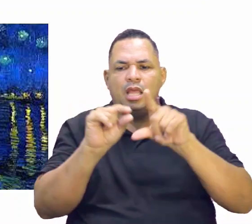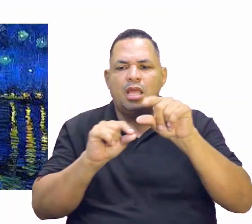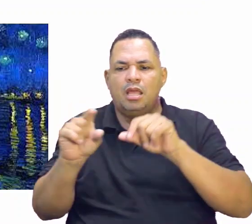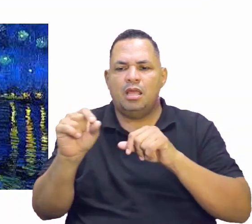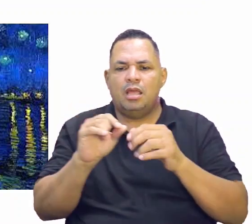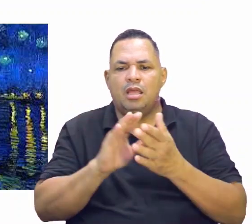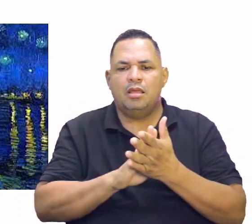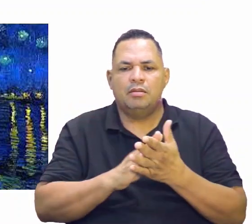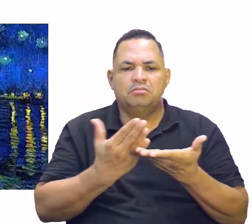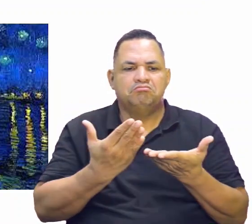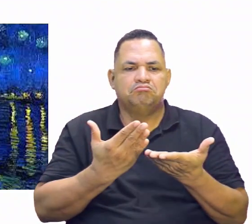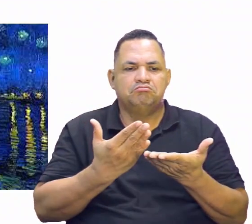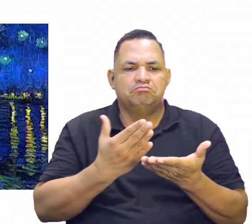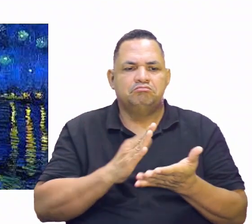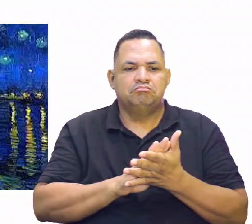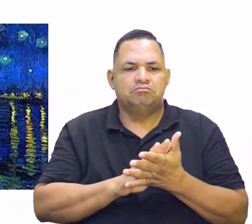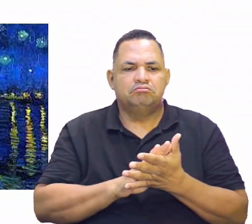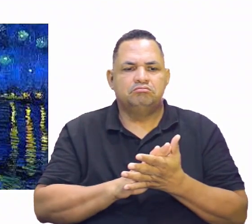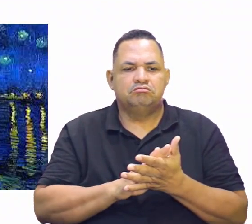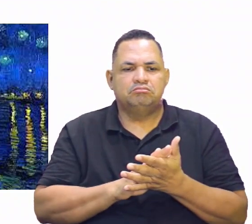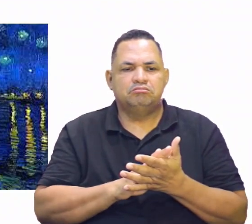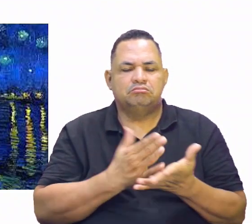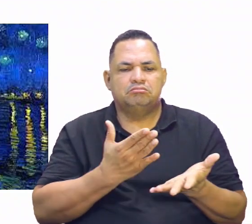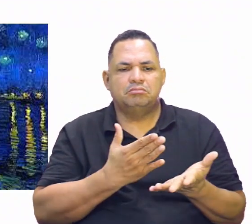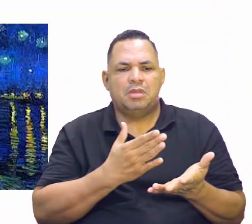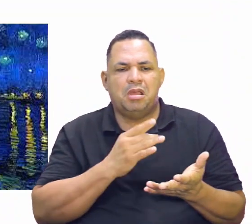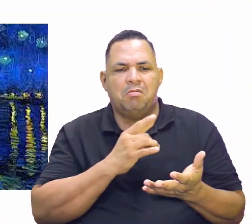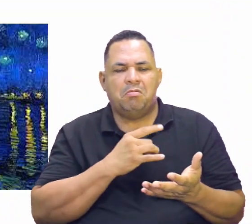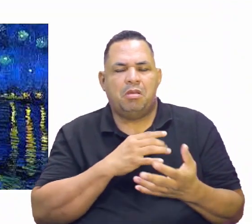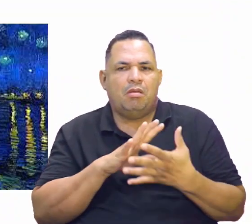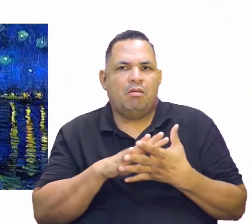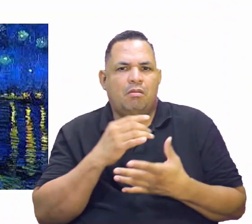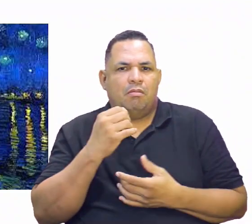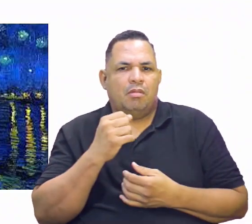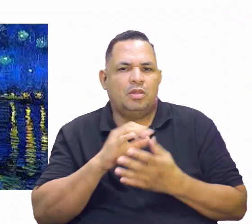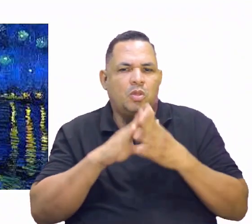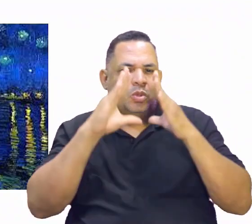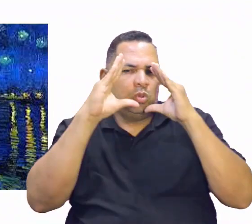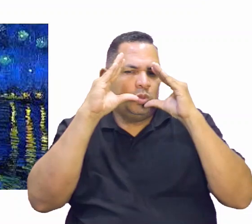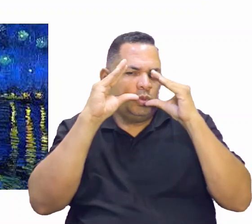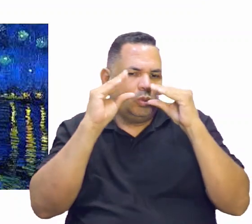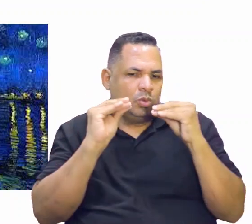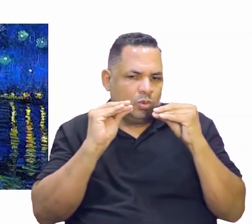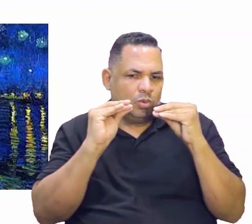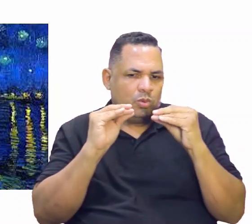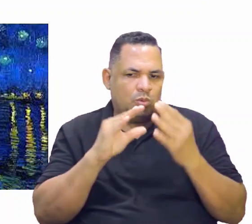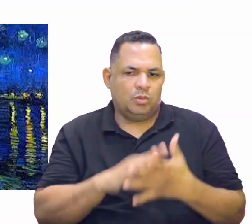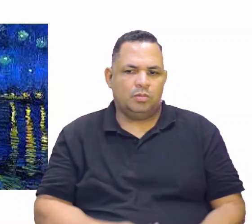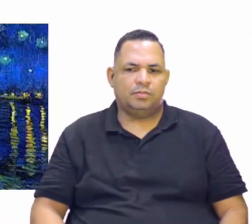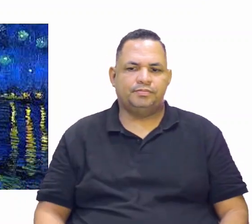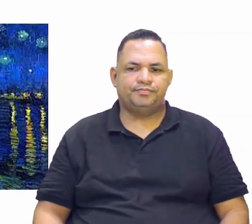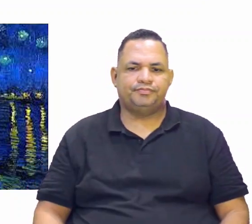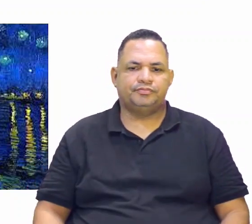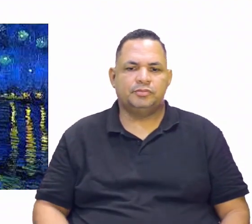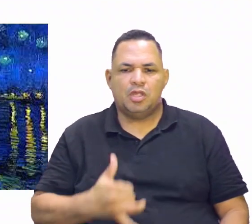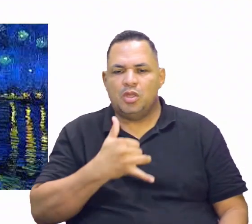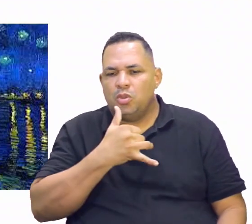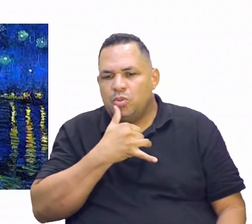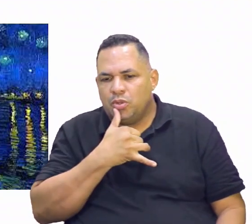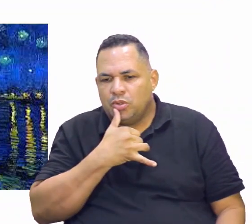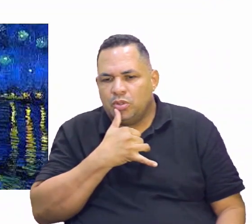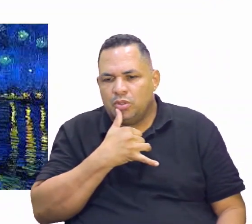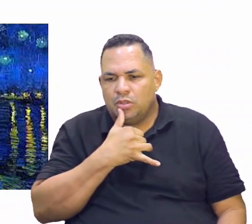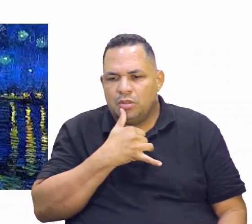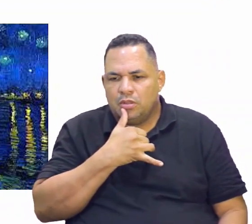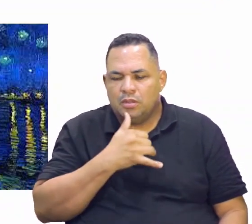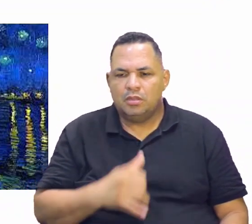pelo patético, trágico e sombrio. E tá aqui o autor, né, da obra